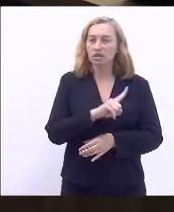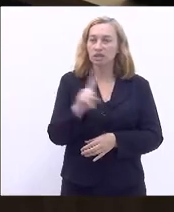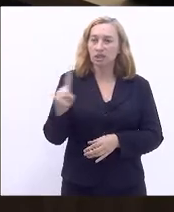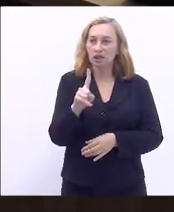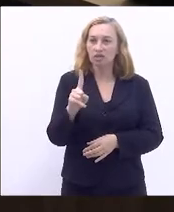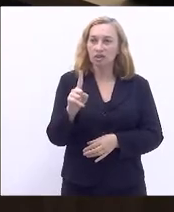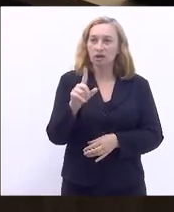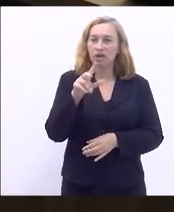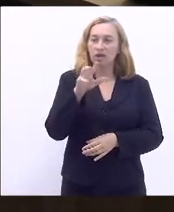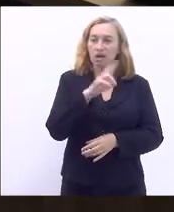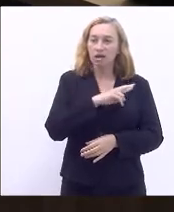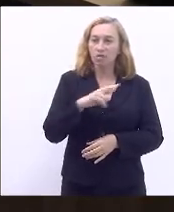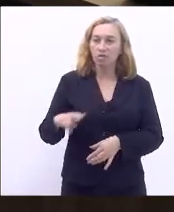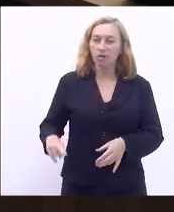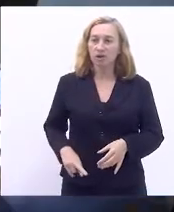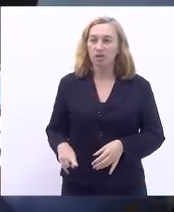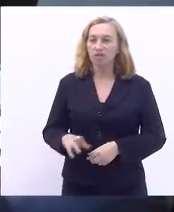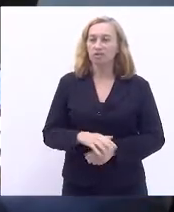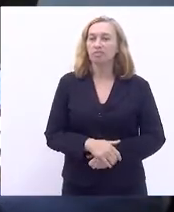o Republicanos.